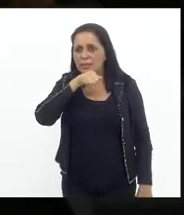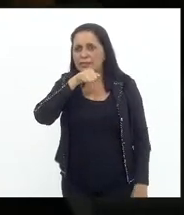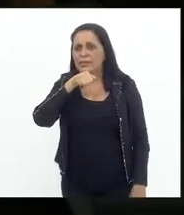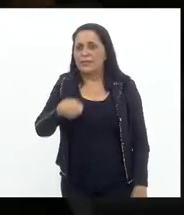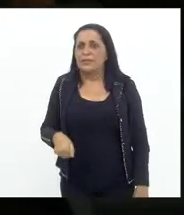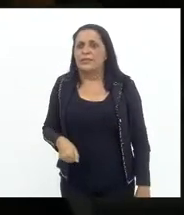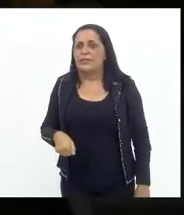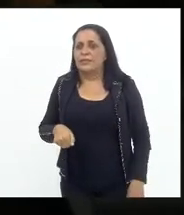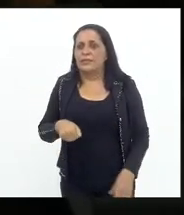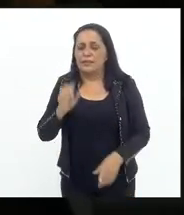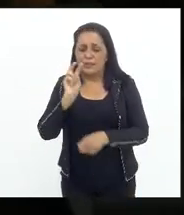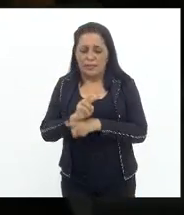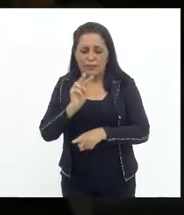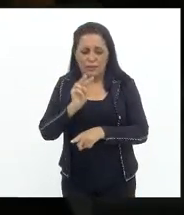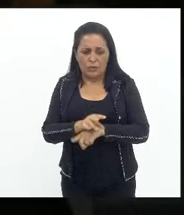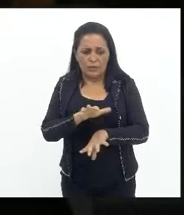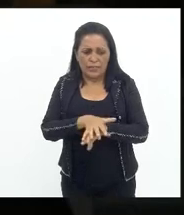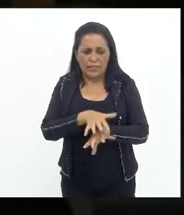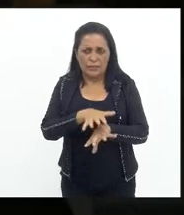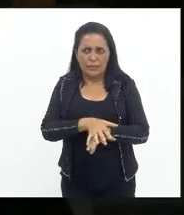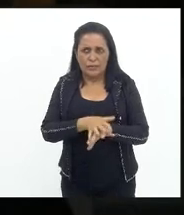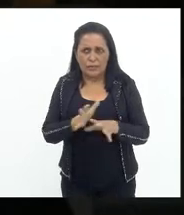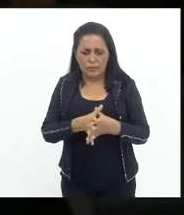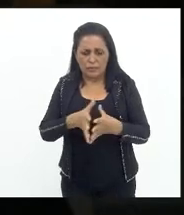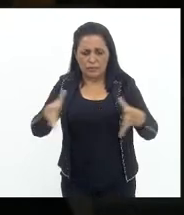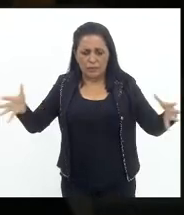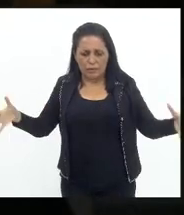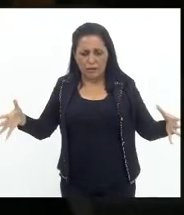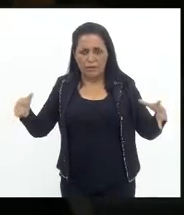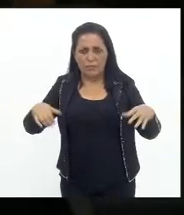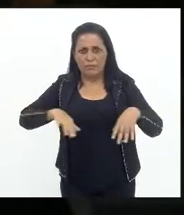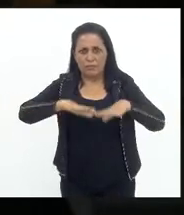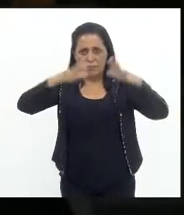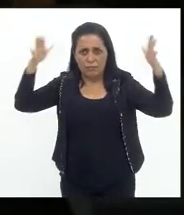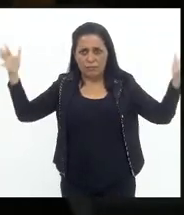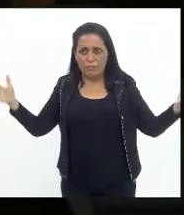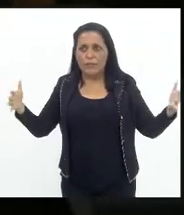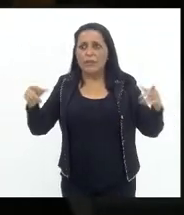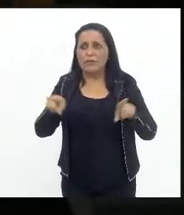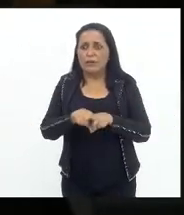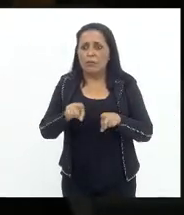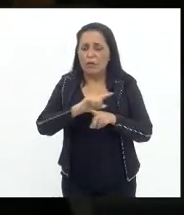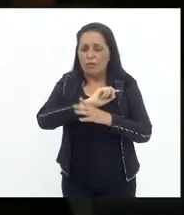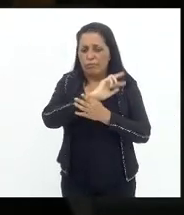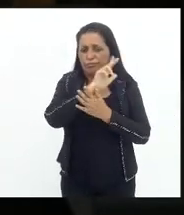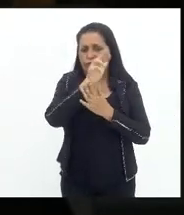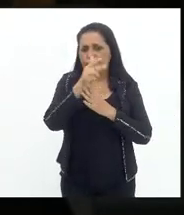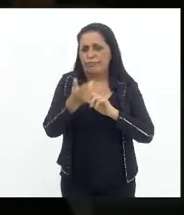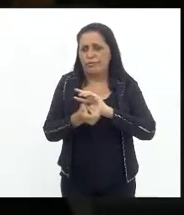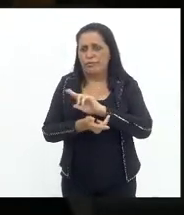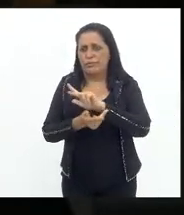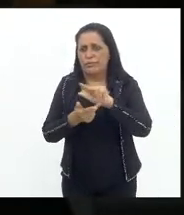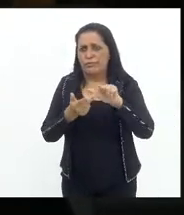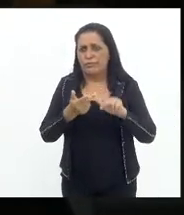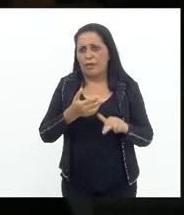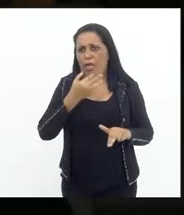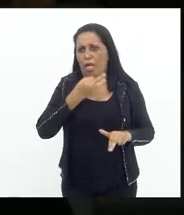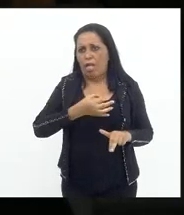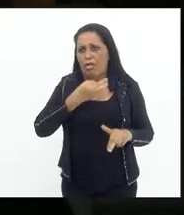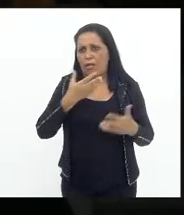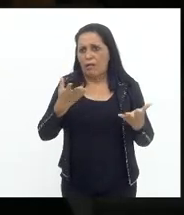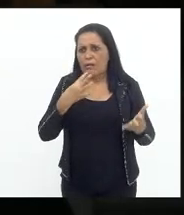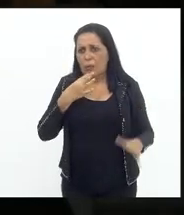do sexo com os animais de grande porte, bem como outras variantes e opções ainda